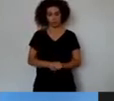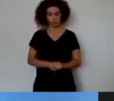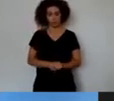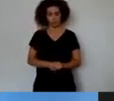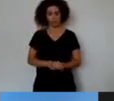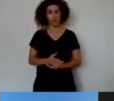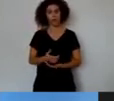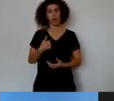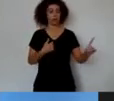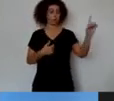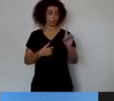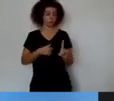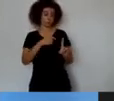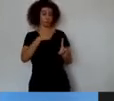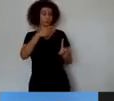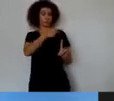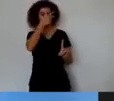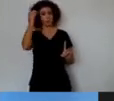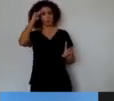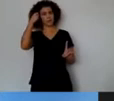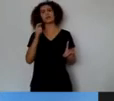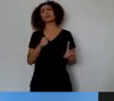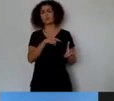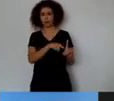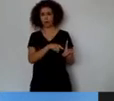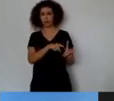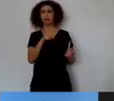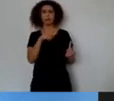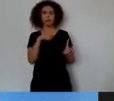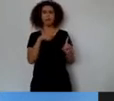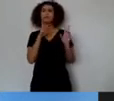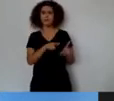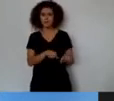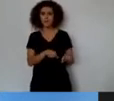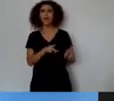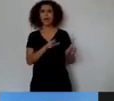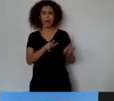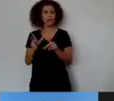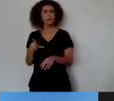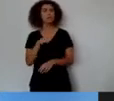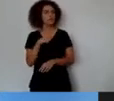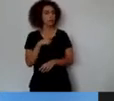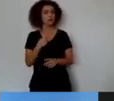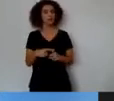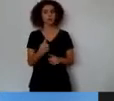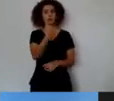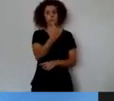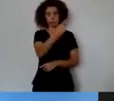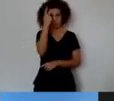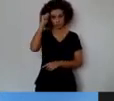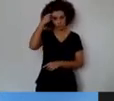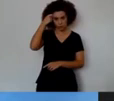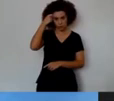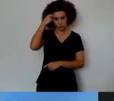pessoa negra, nossa, olha como a empresa é diversa, olha como a gente tem diversidade aqui nessa sala de aula, nesse grupo de professores, tem uma pessoa negra no meio de